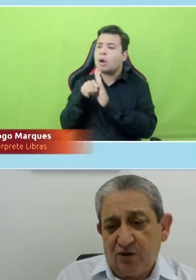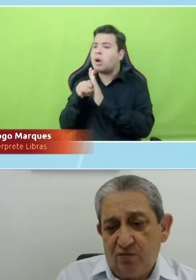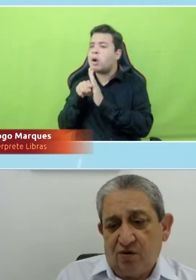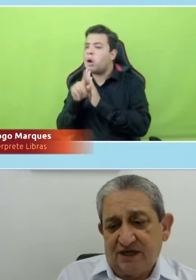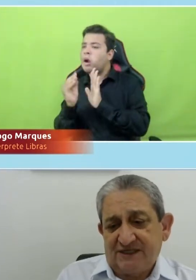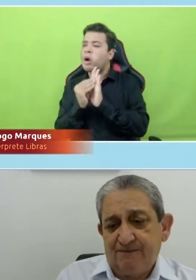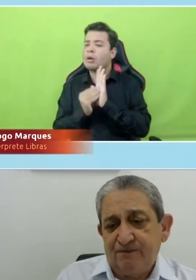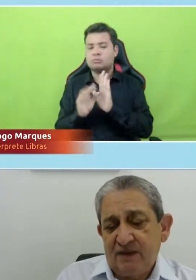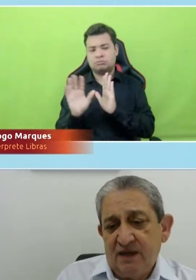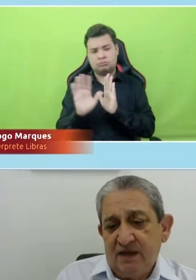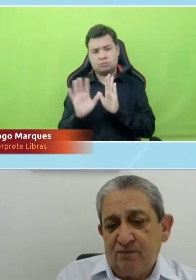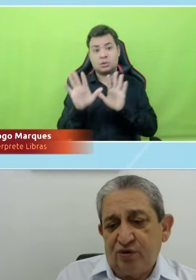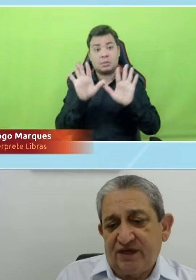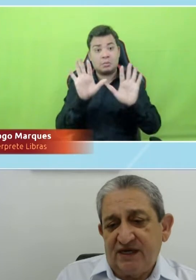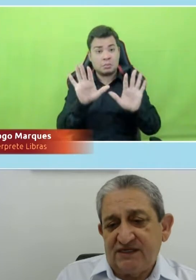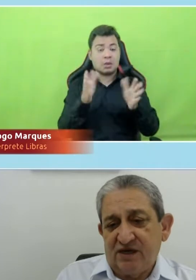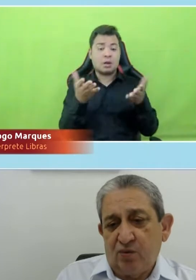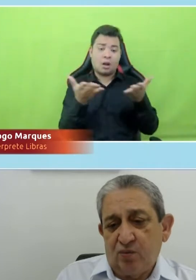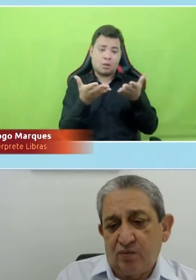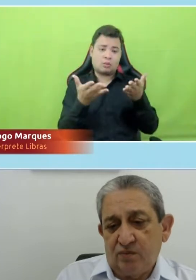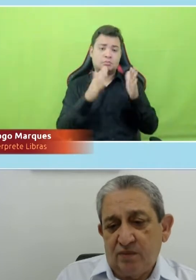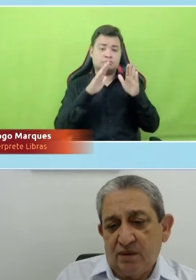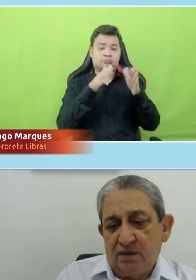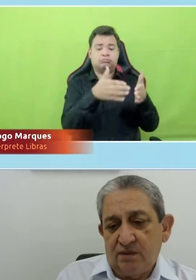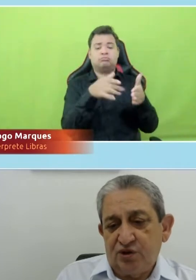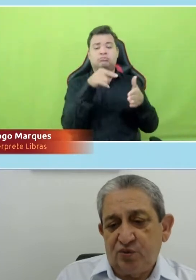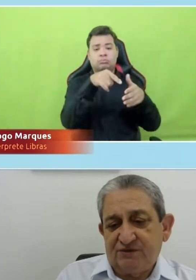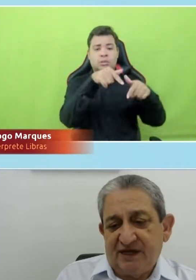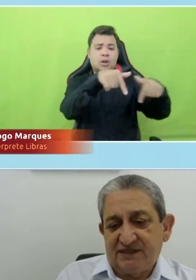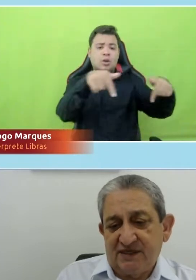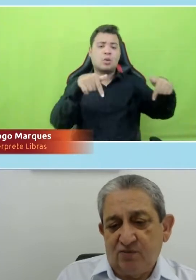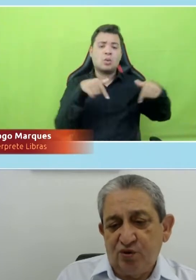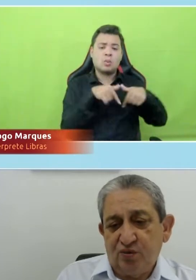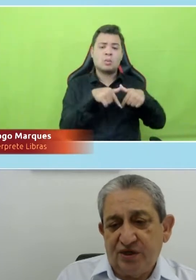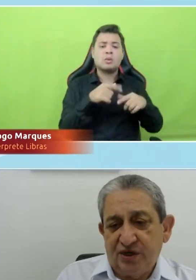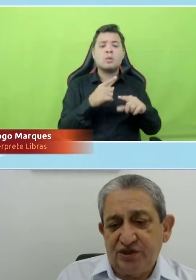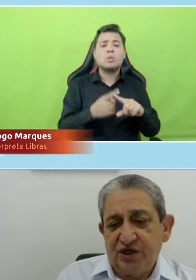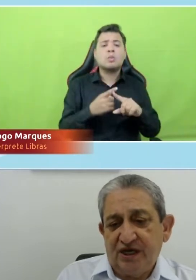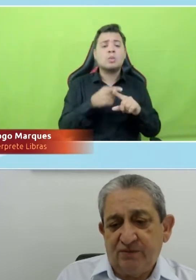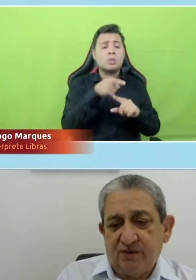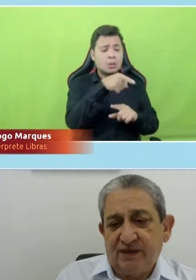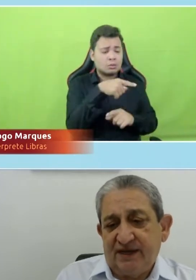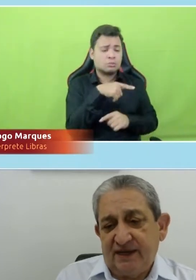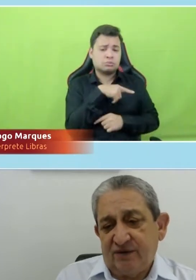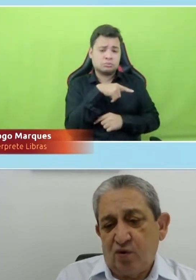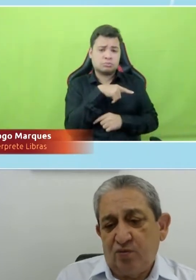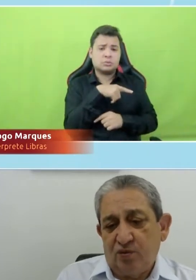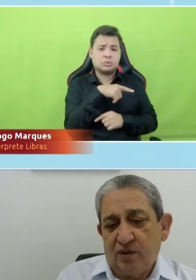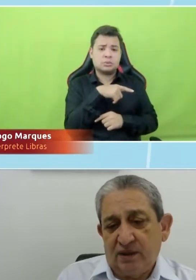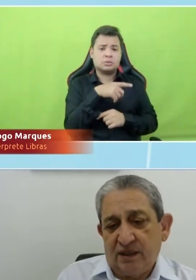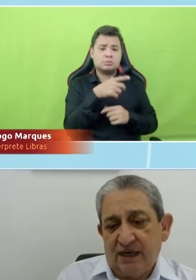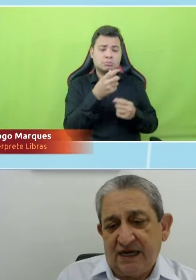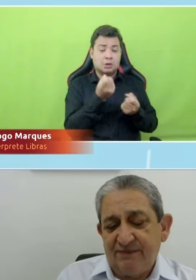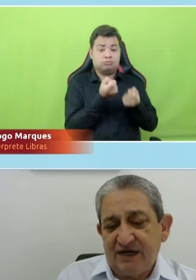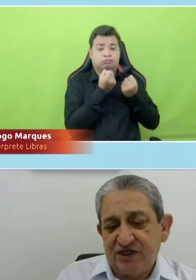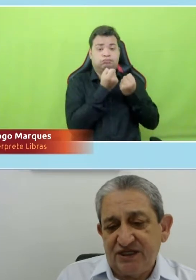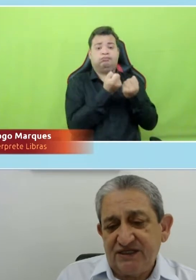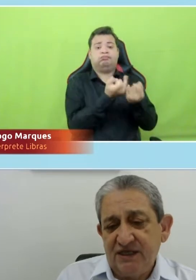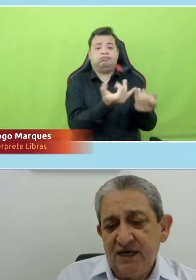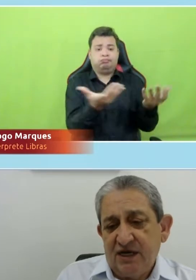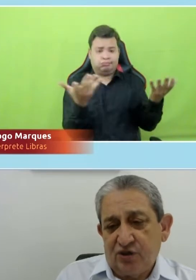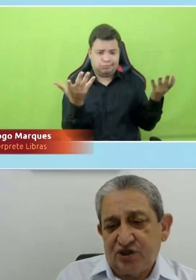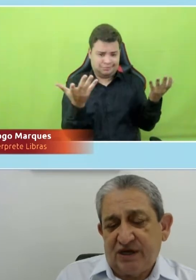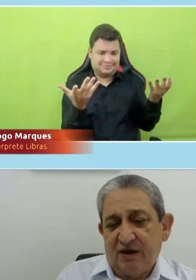os quilombolas, porque eles são de uma expressão muito grande, né, como a Camila